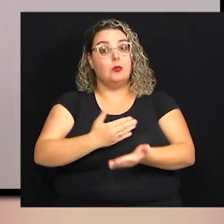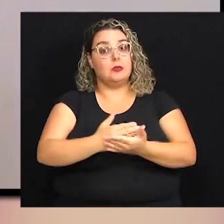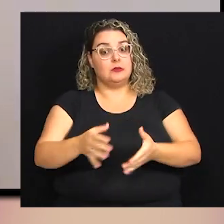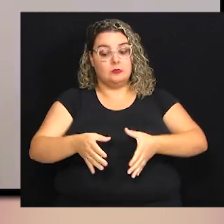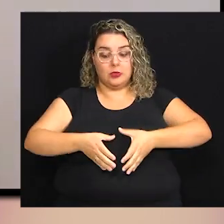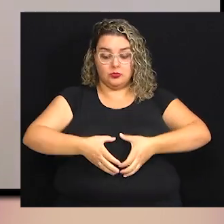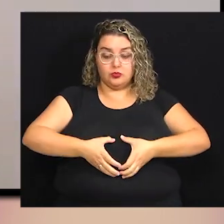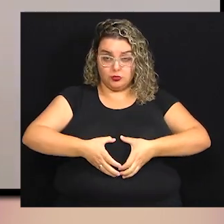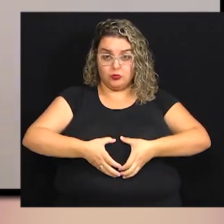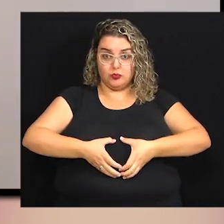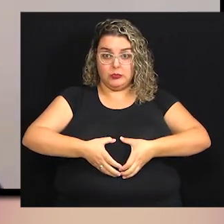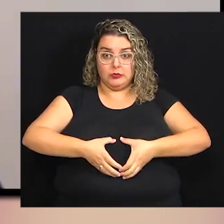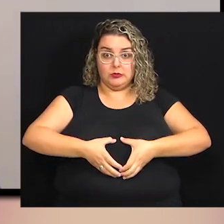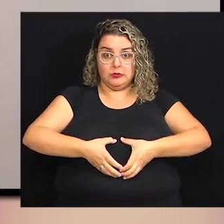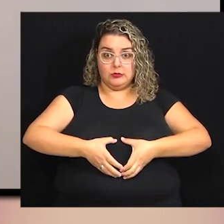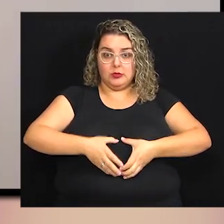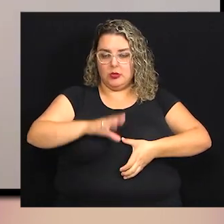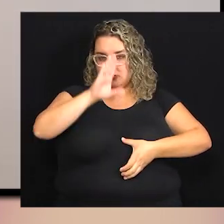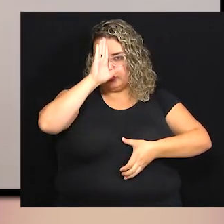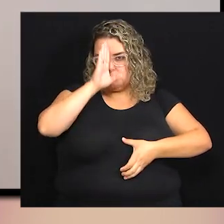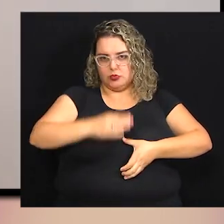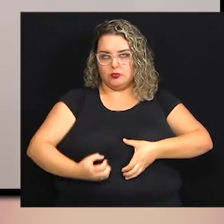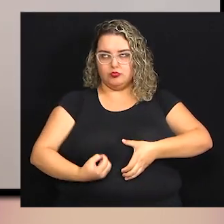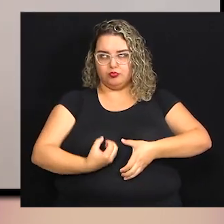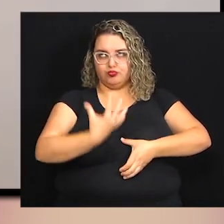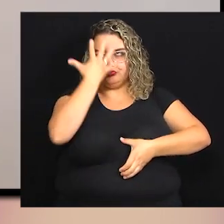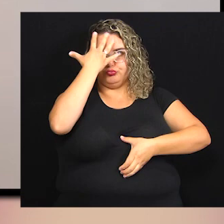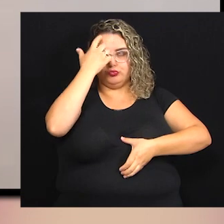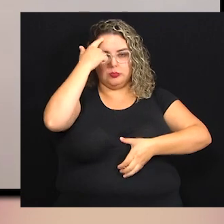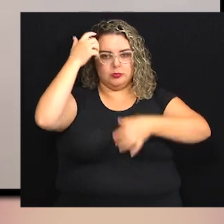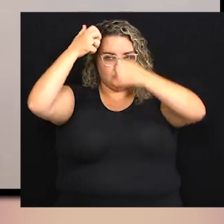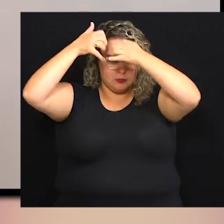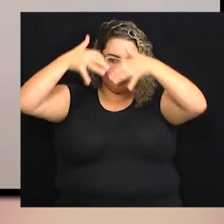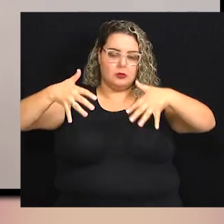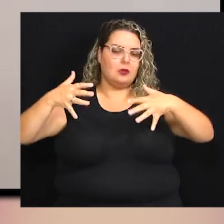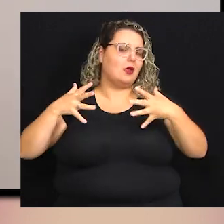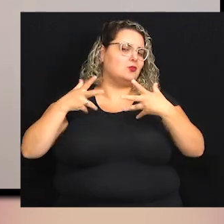pelo estômago e refletindo diretamente no cérebro,